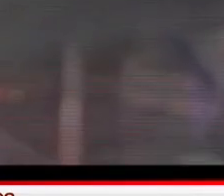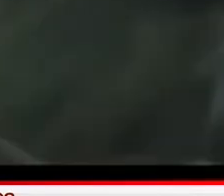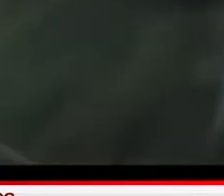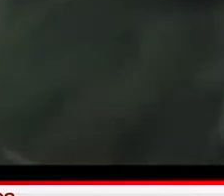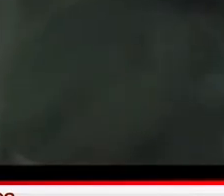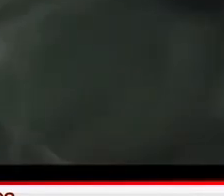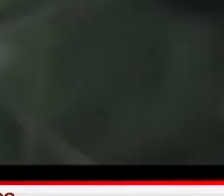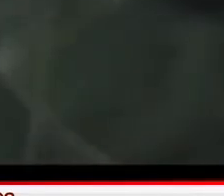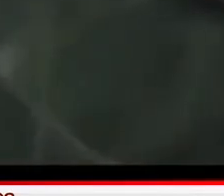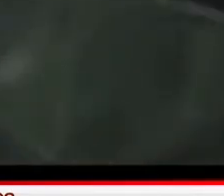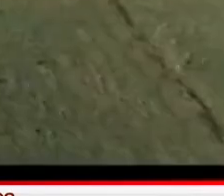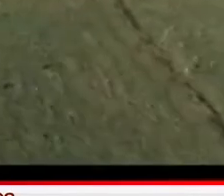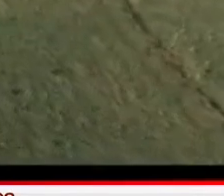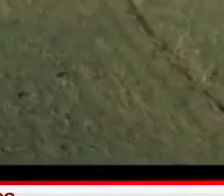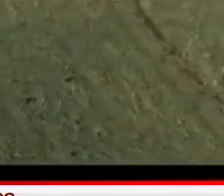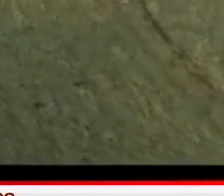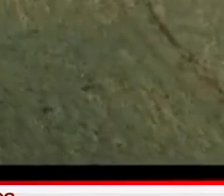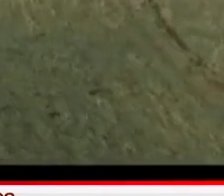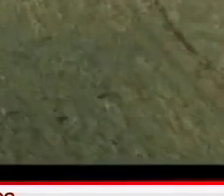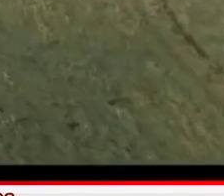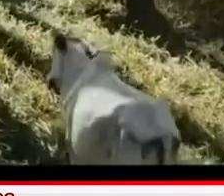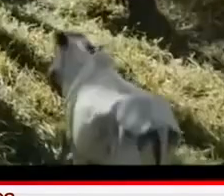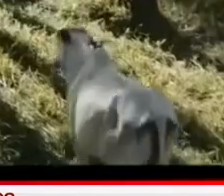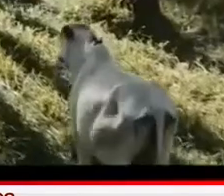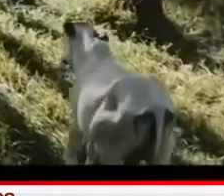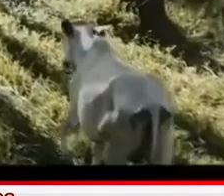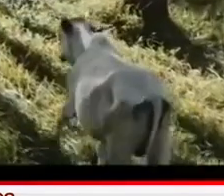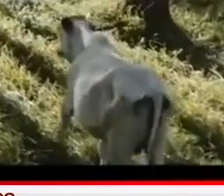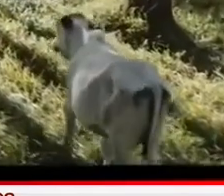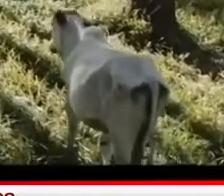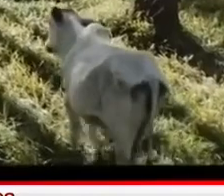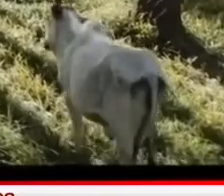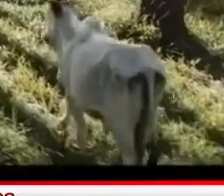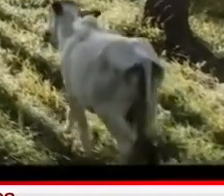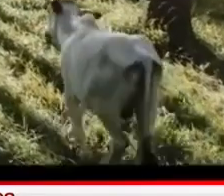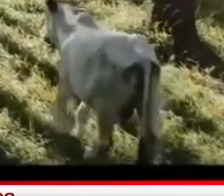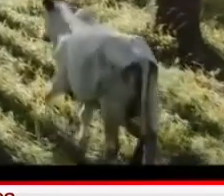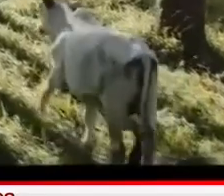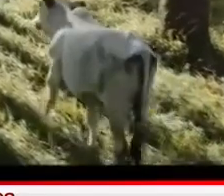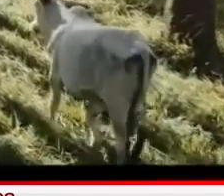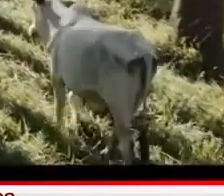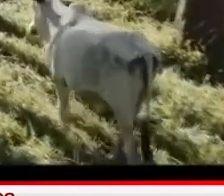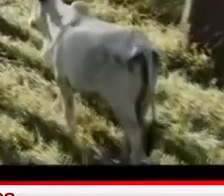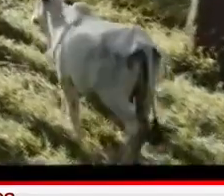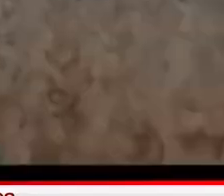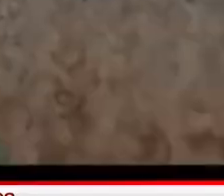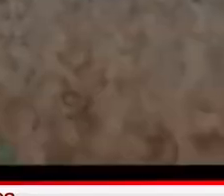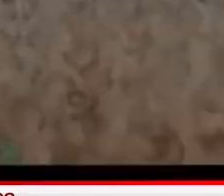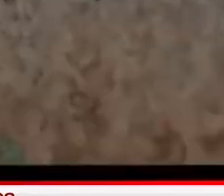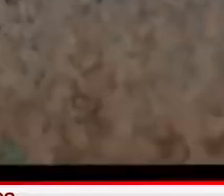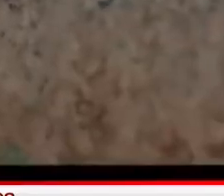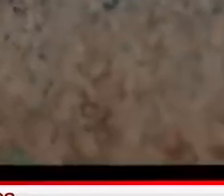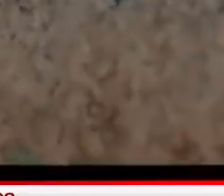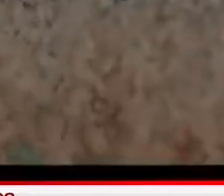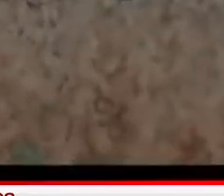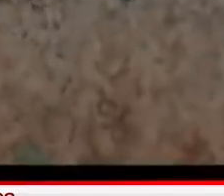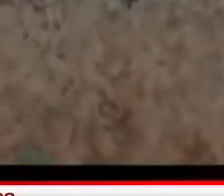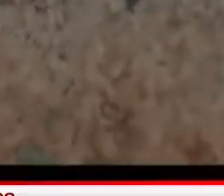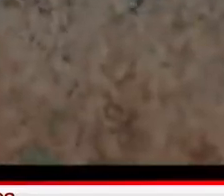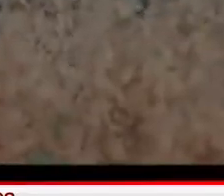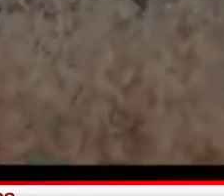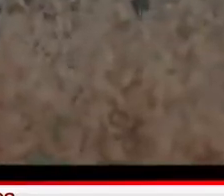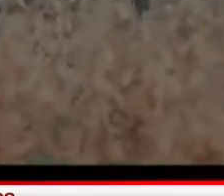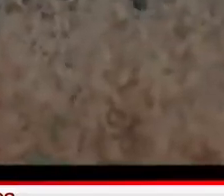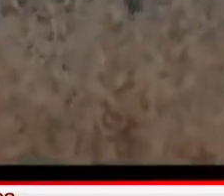e se me permite fazer uma pergunta o que queremos para o nosso futuro alguns dizem que